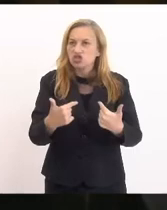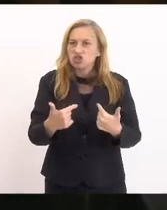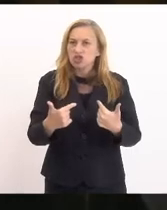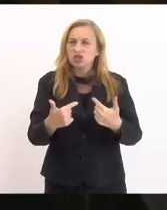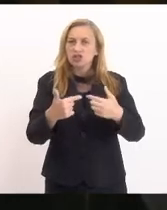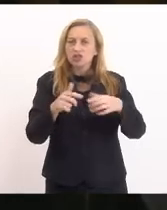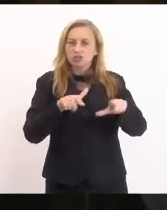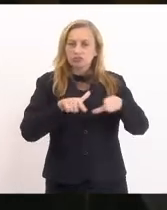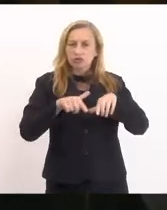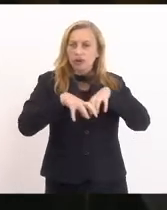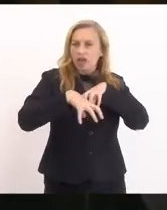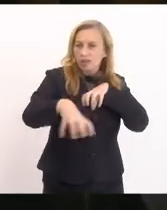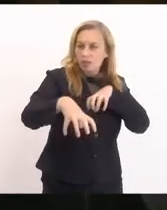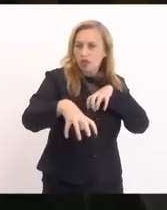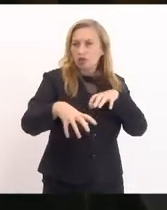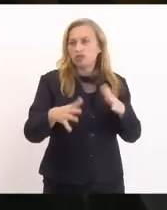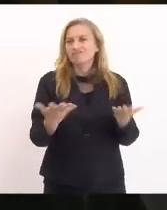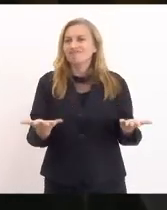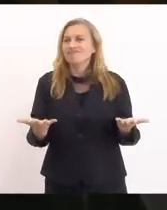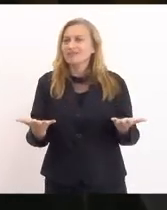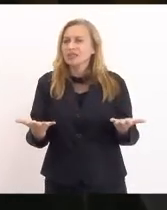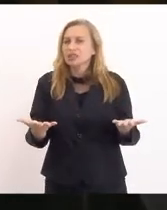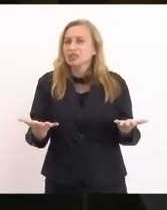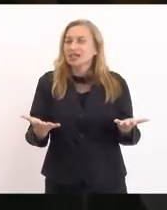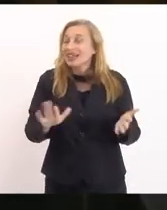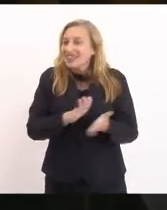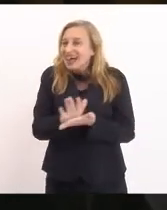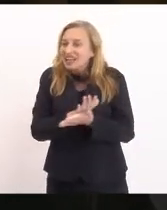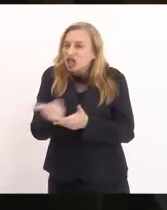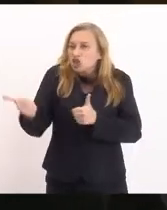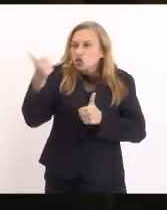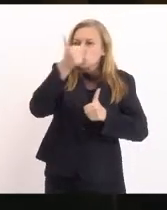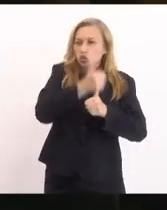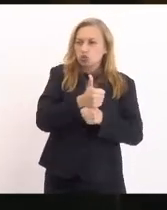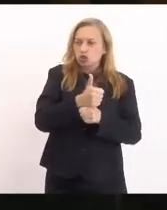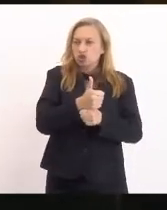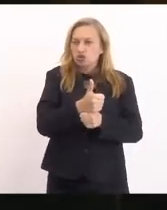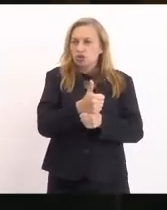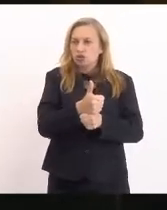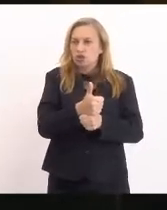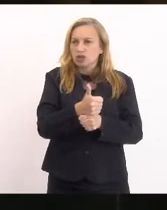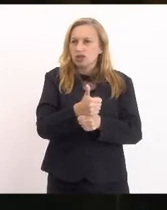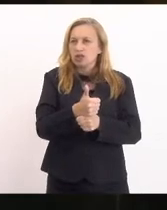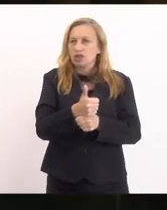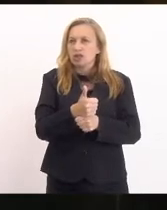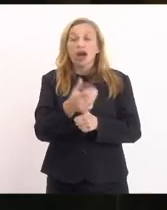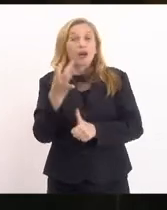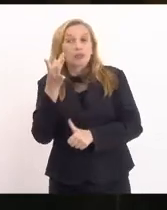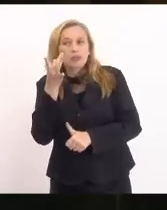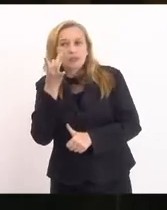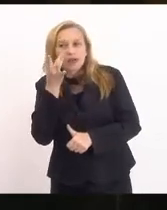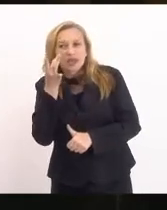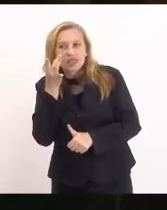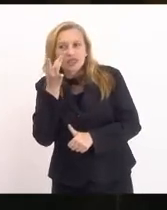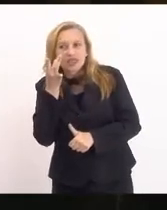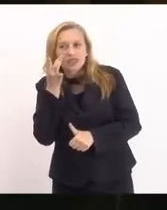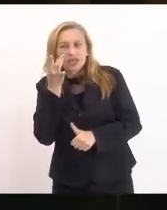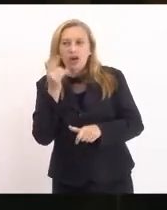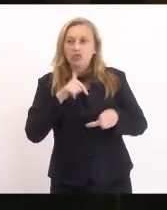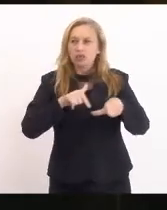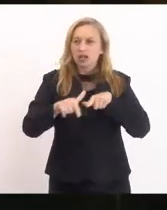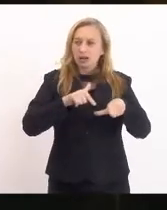sessões remotas, nada substitui a sessão presencial, a presença em plenário, a